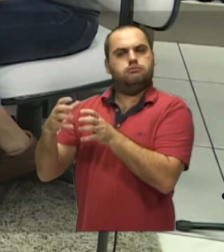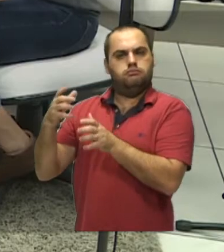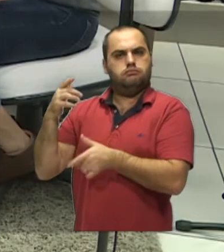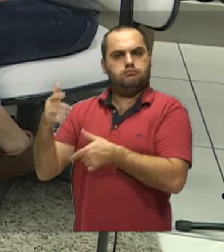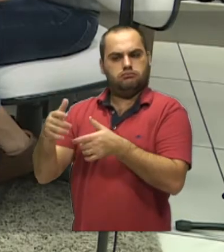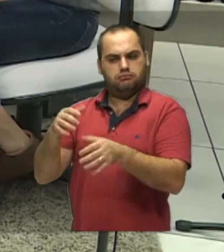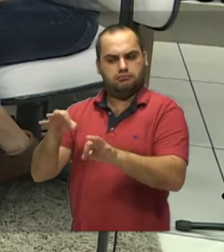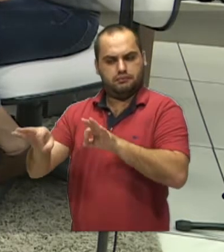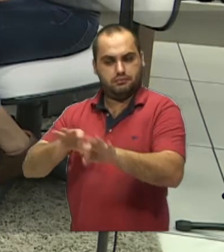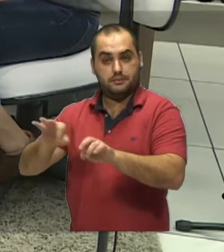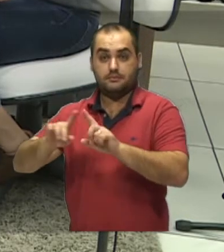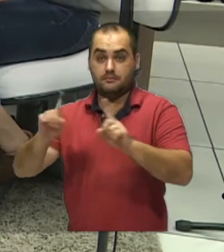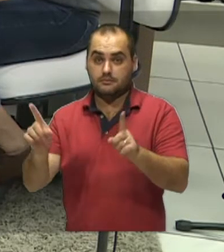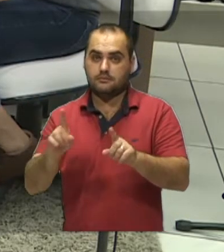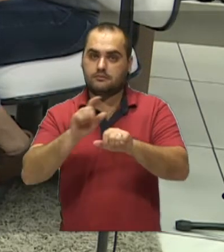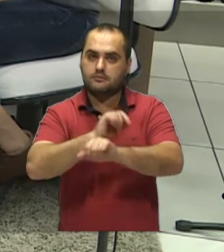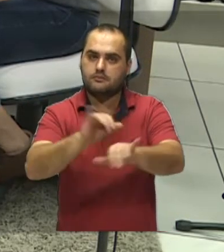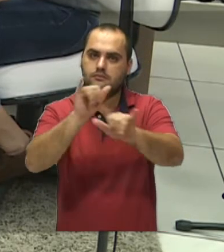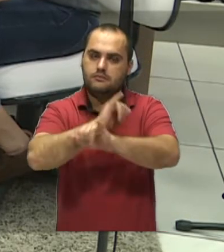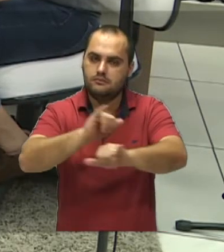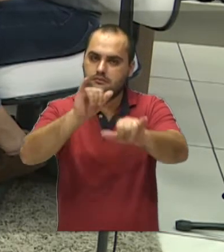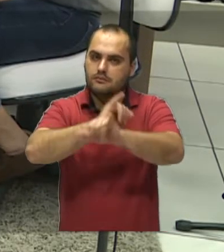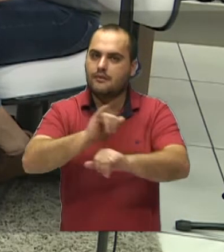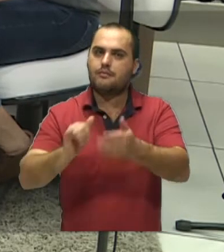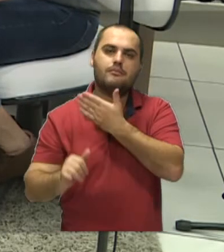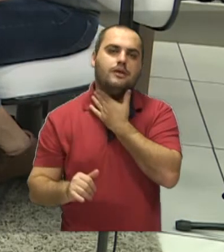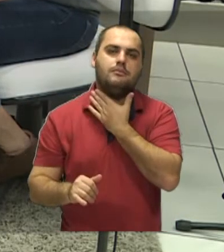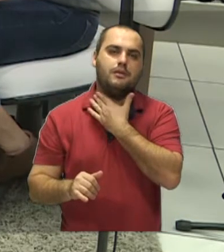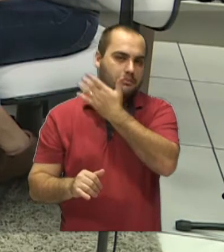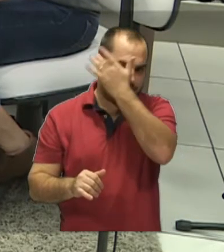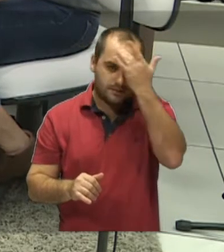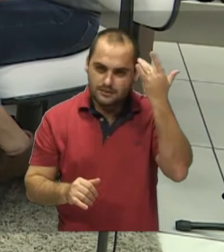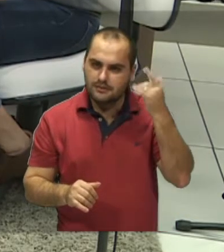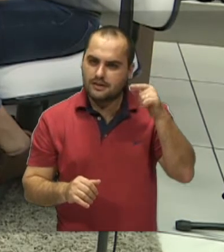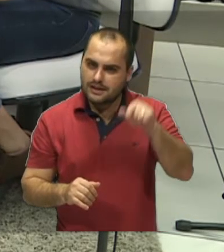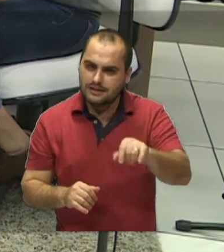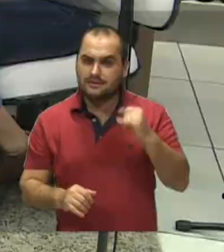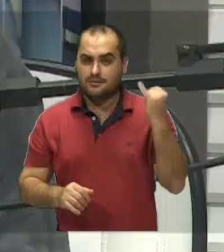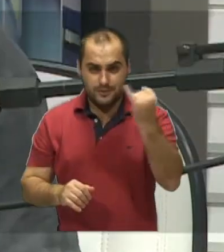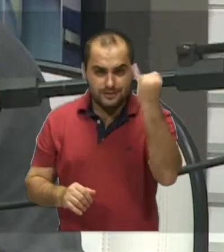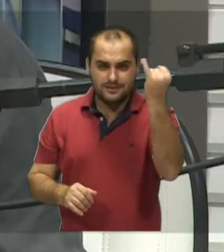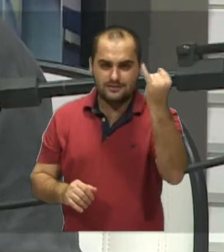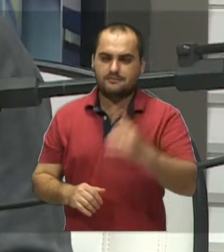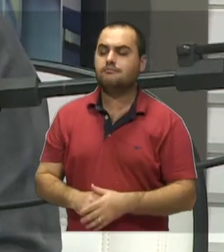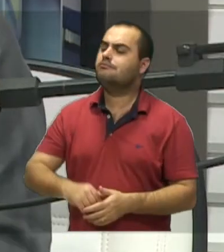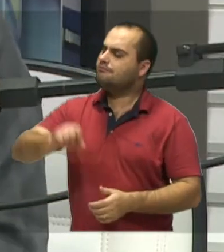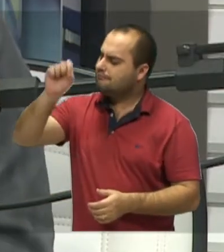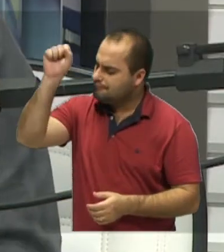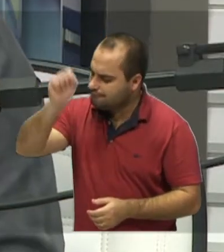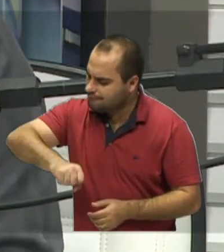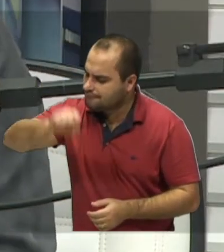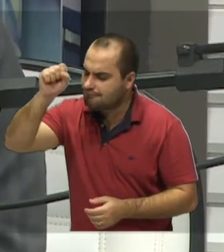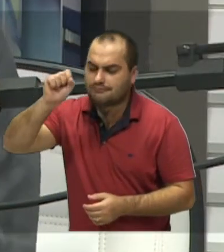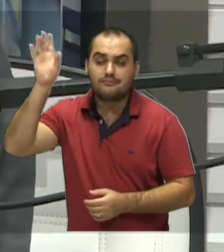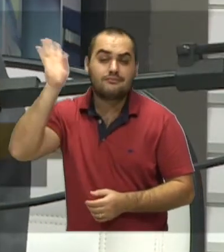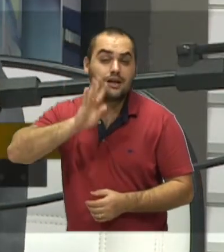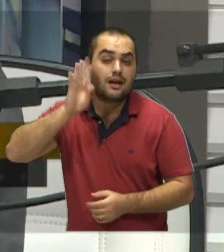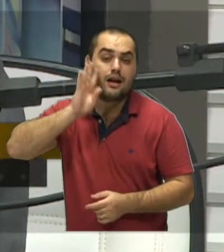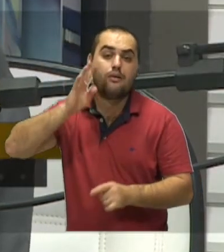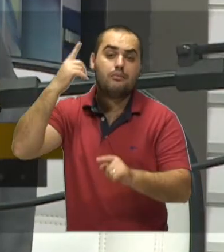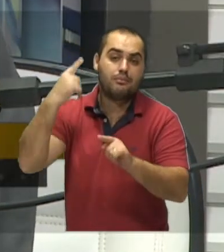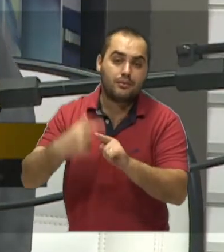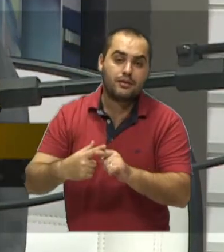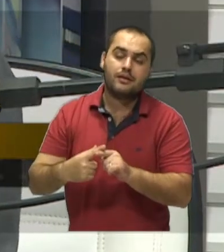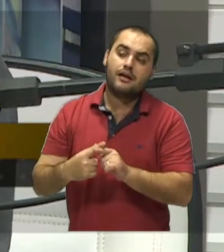divulgar artistas com um bate-papo de quem também é do ramo. E isso é fundamental. Isso é legal, porque a gente acaba também falando um pouco a mesma